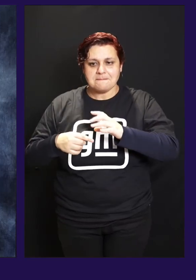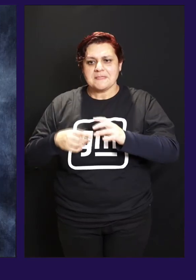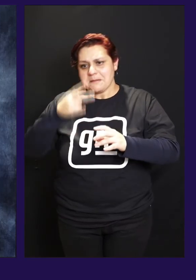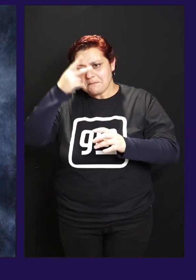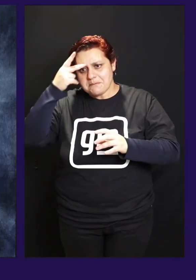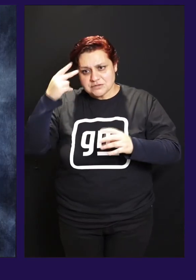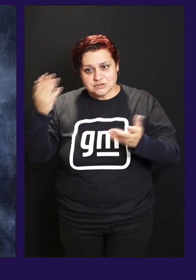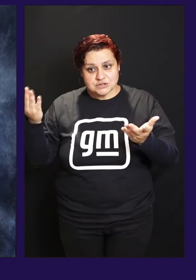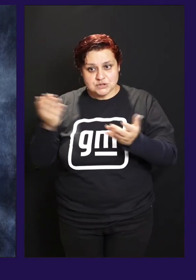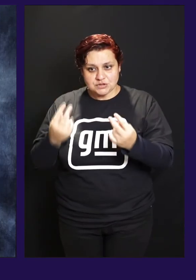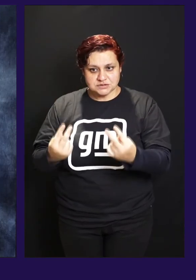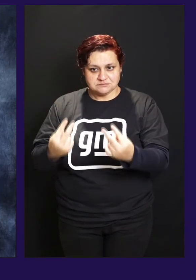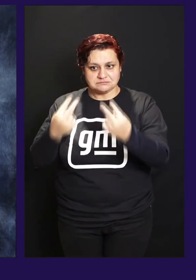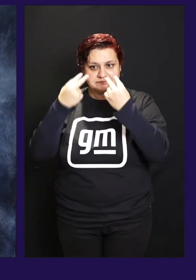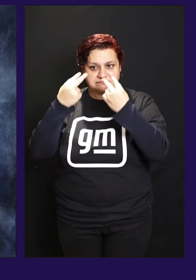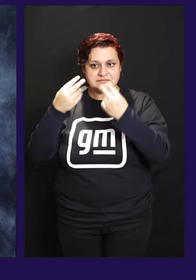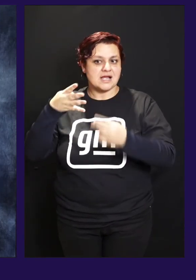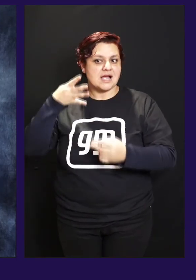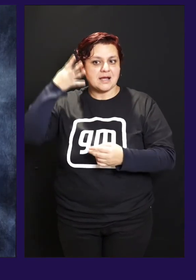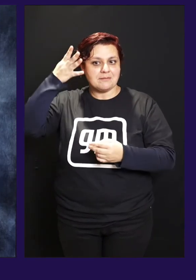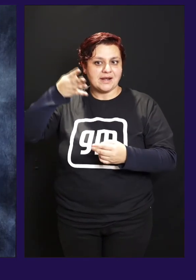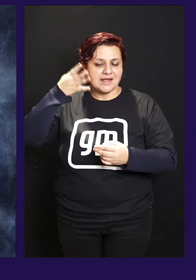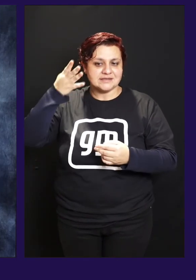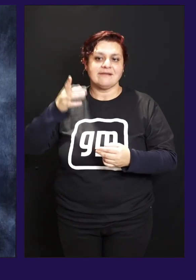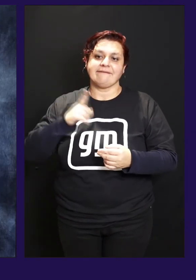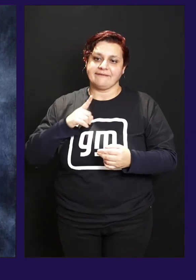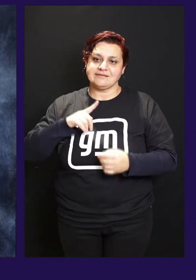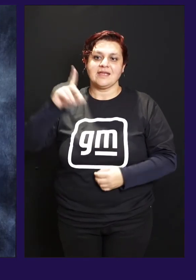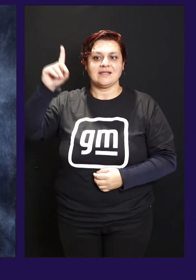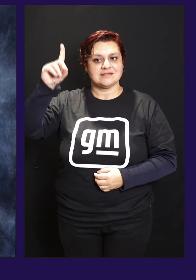muito complexa, porque muitas vezes nós excluímos sem saber.